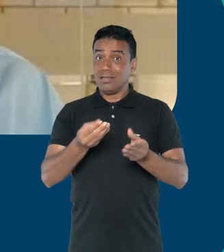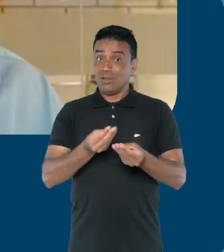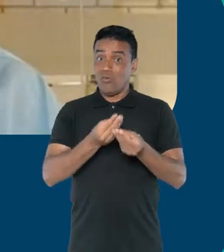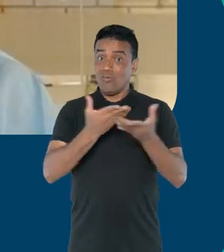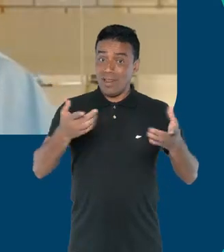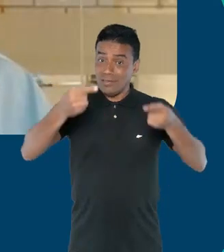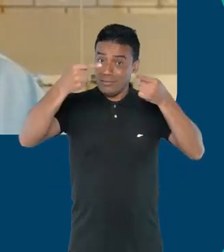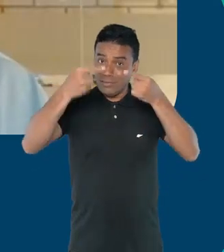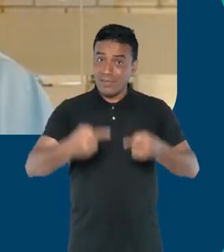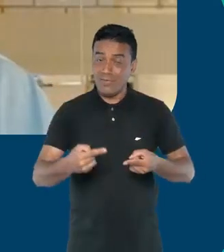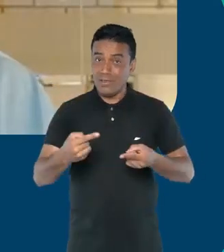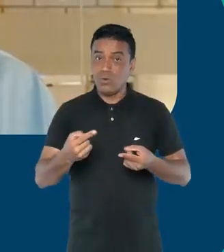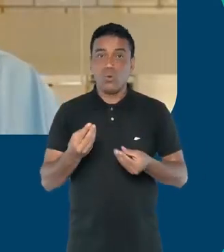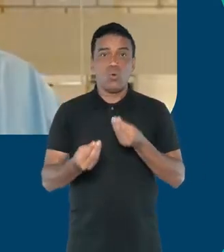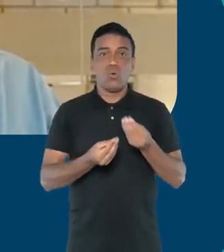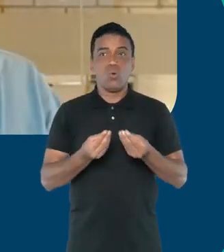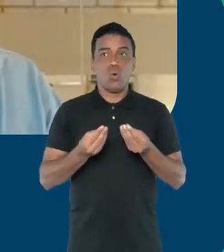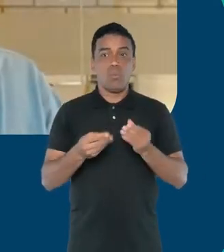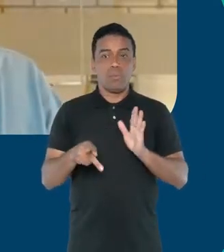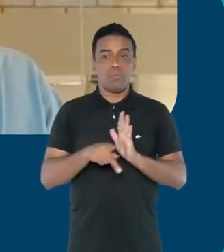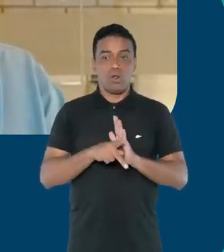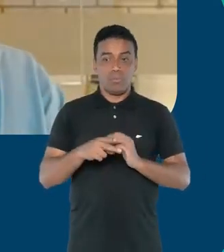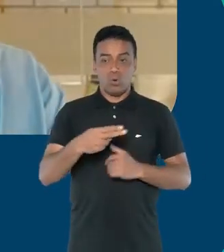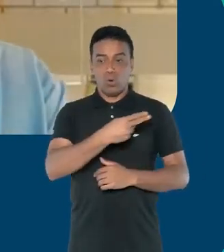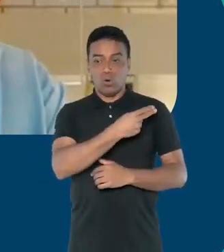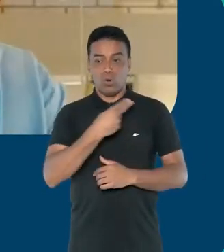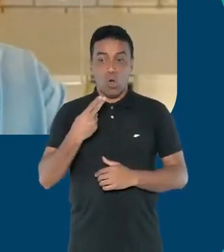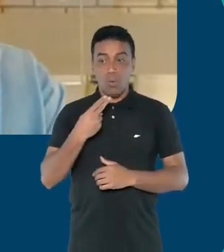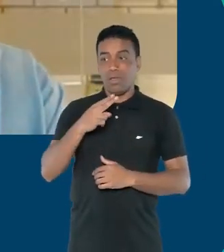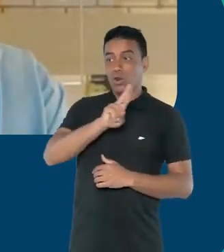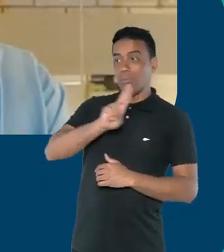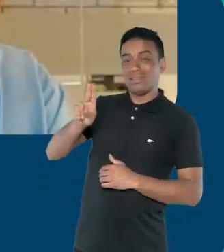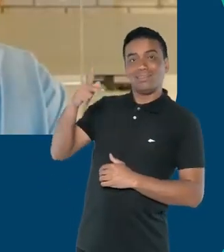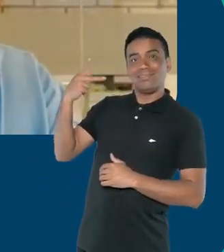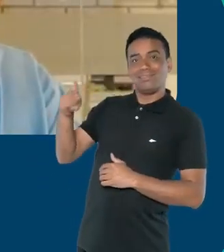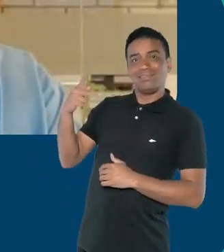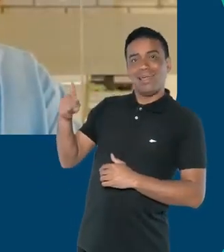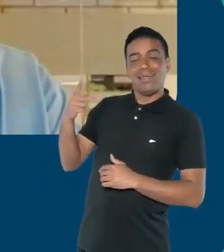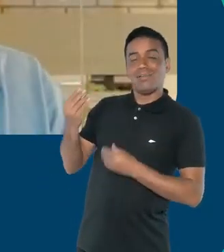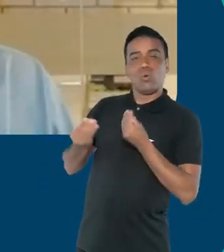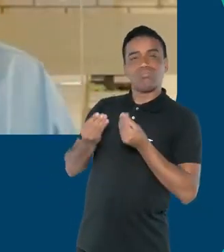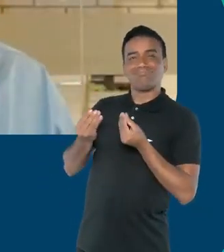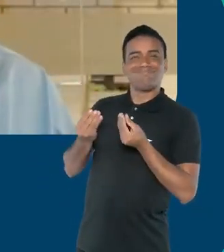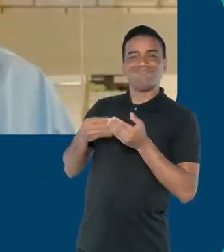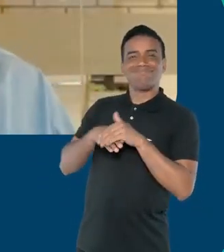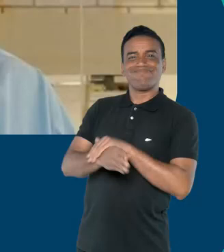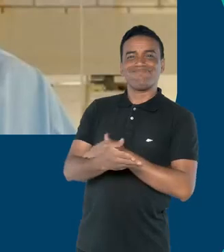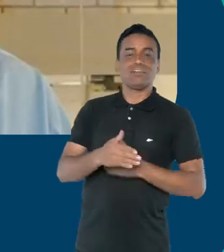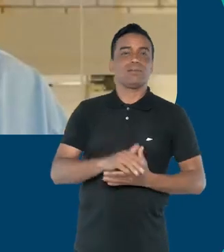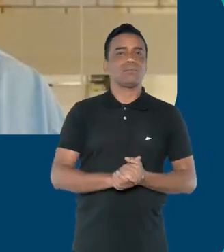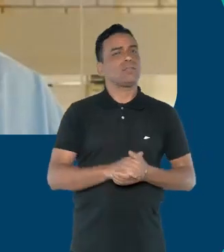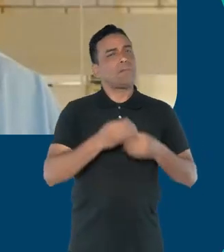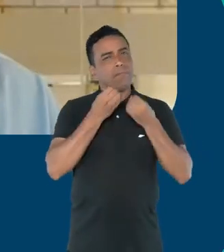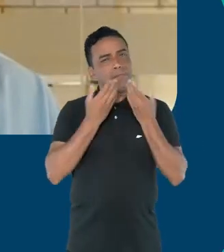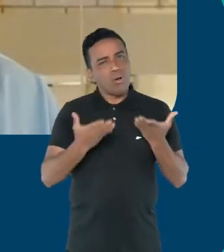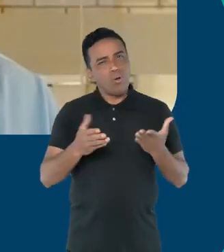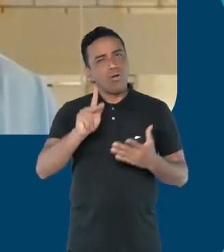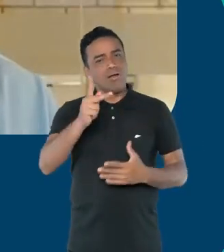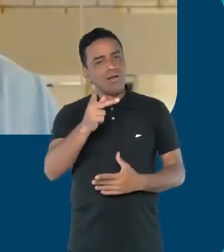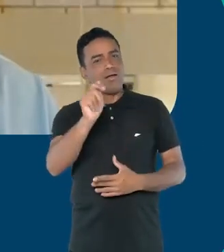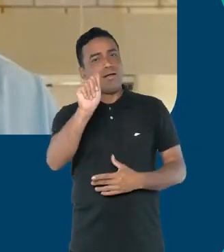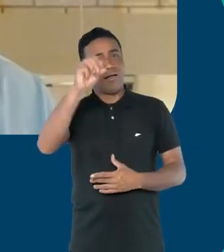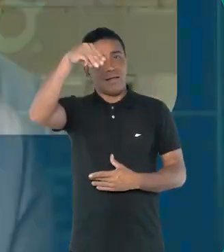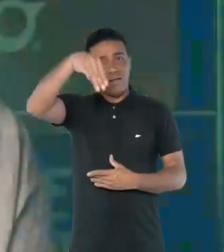coloca um desafio para a gente, né, que é como lidar com a própria reputação dele, né? Sim. Bom,